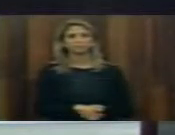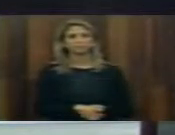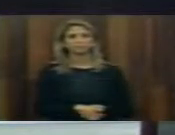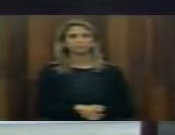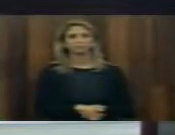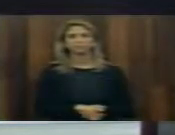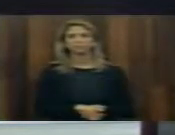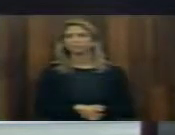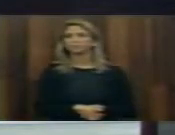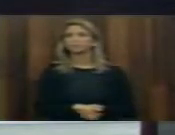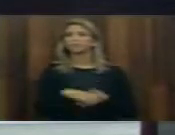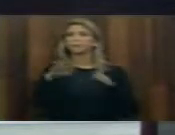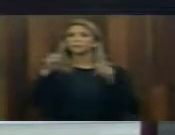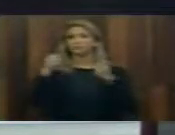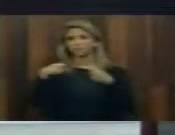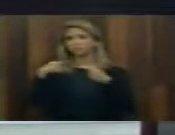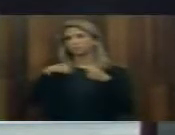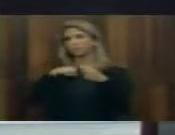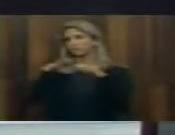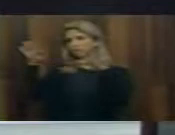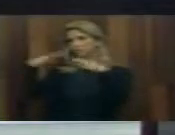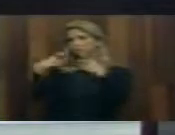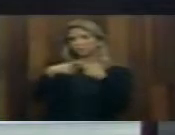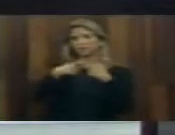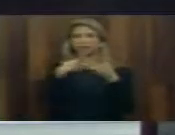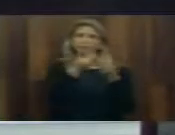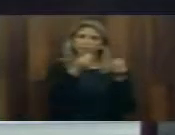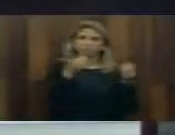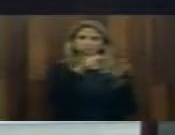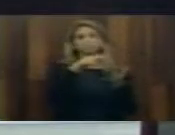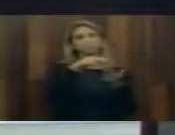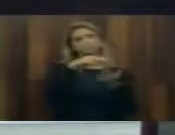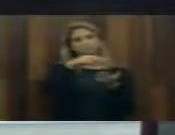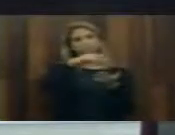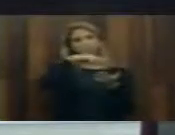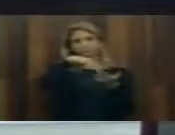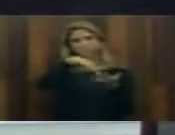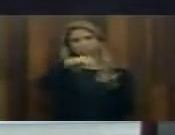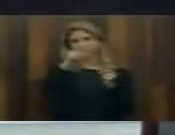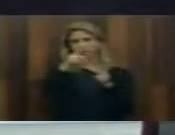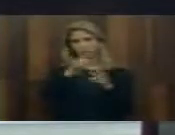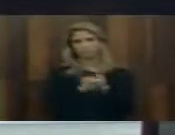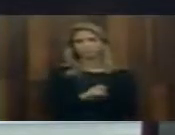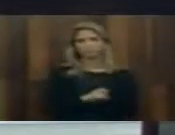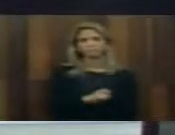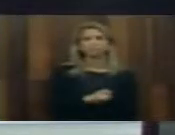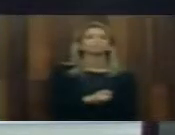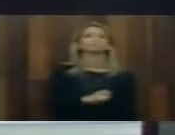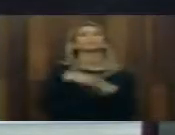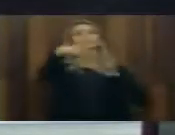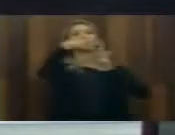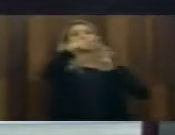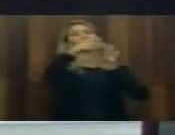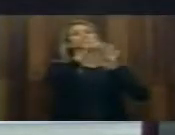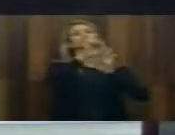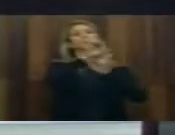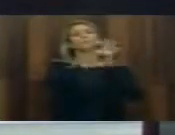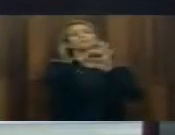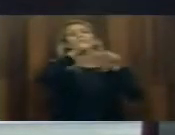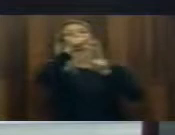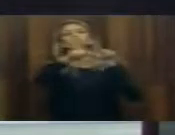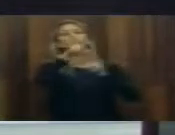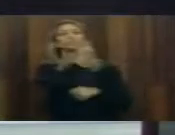Peço aqui a atenção dos vereadores, que a gente tem várias matérias aqui a serem votadas. Projeto de emenda